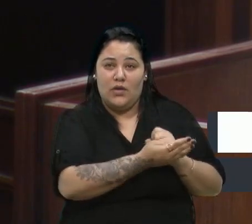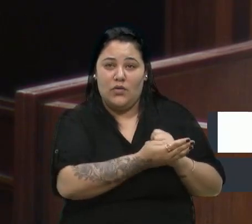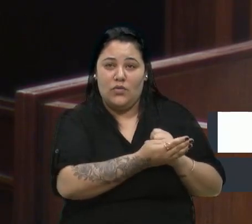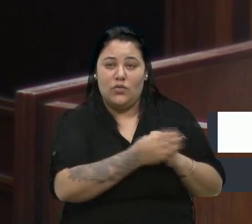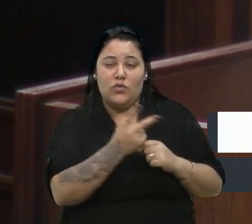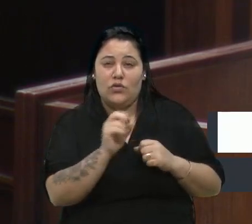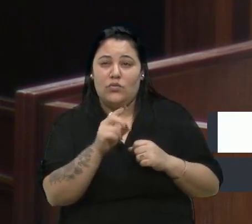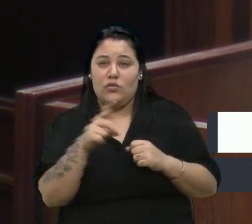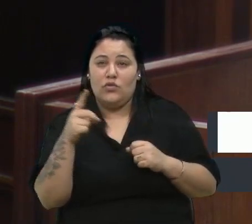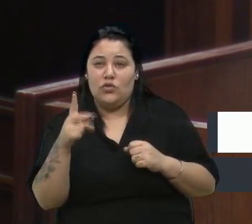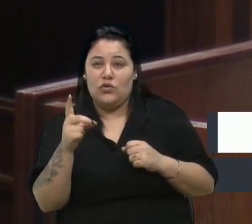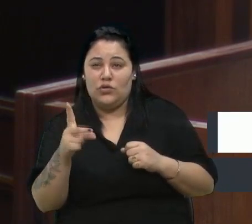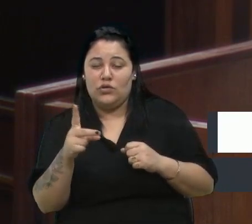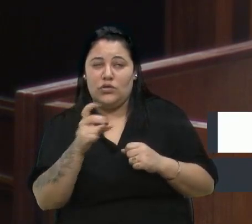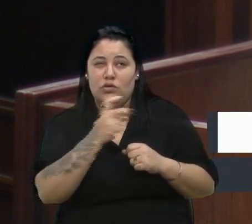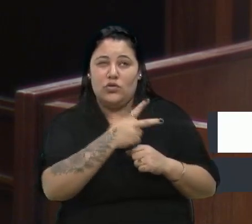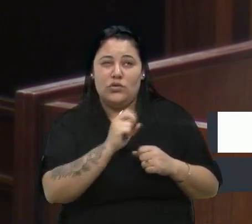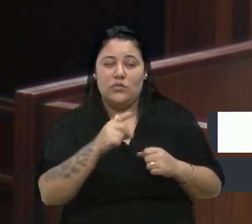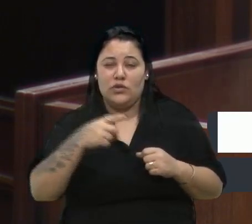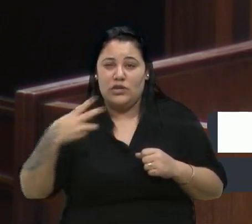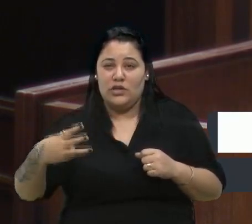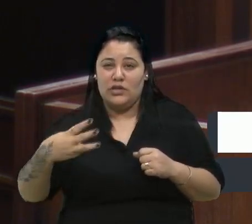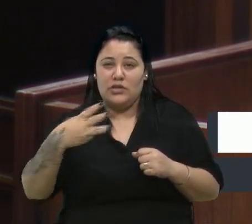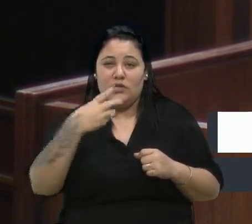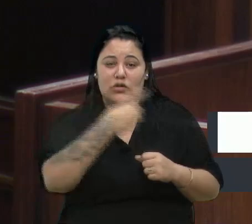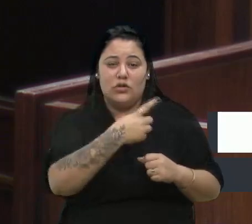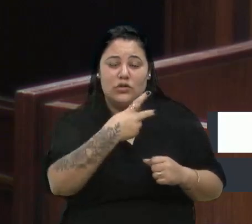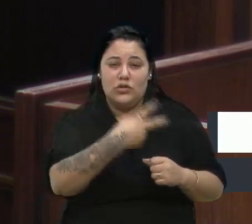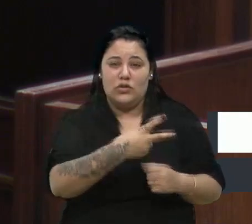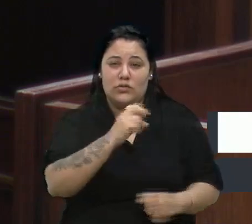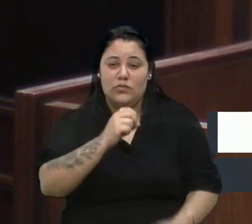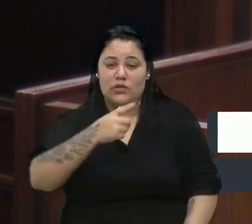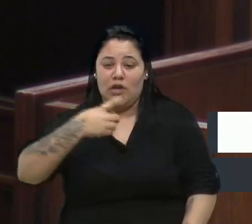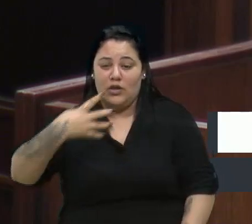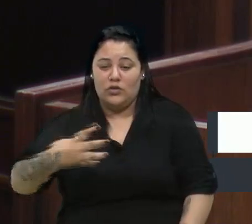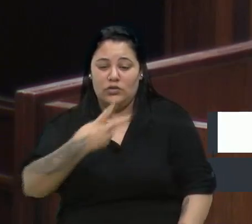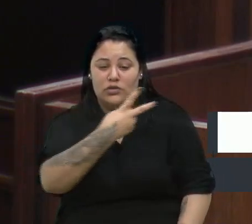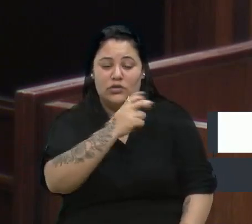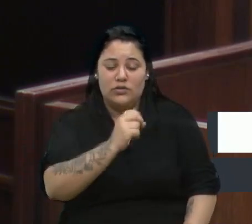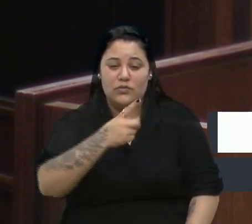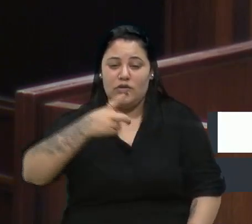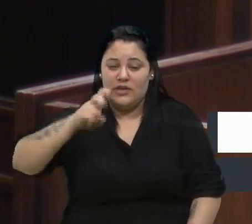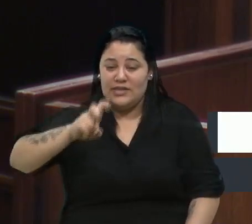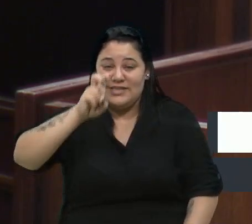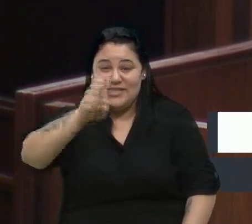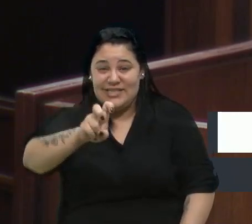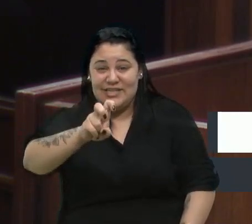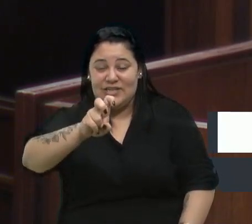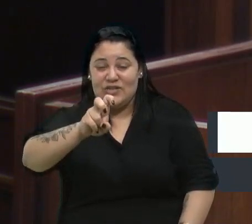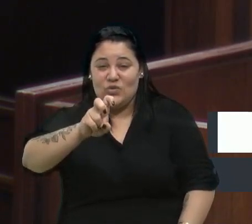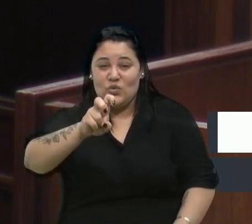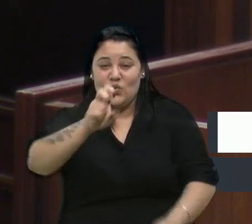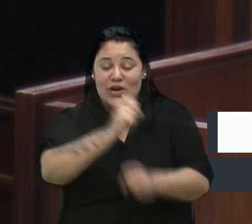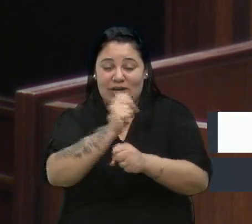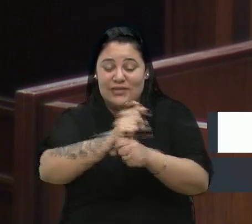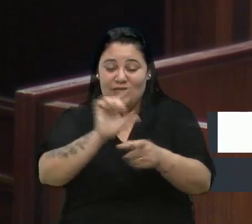2012, 2013, 2014, 2015, 5 anos fazendo reunião para uma escola infantil no orçamento comunitário.